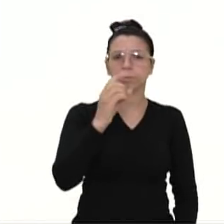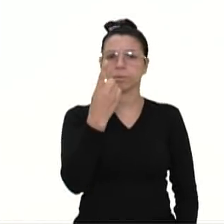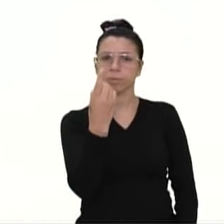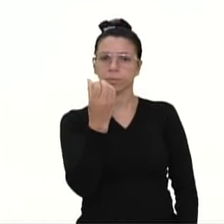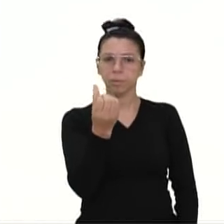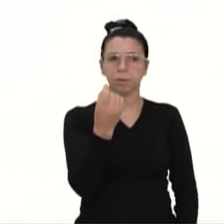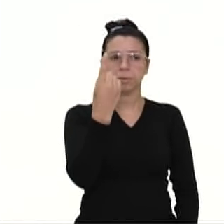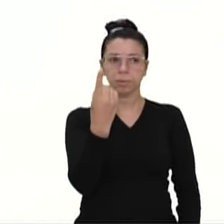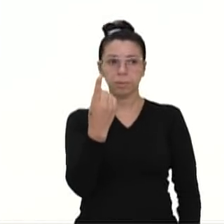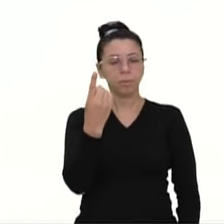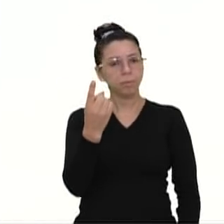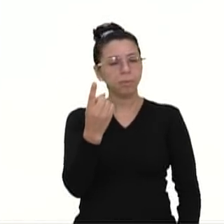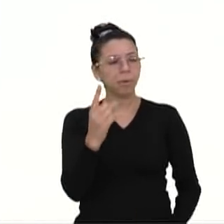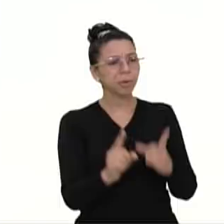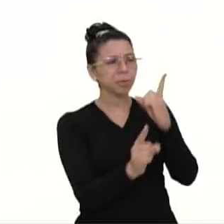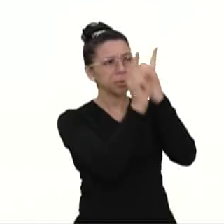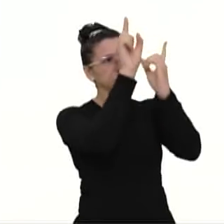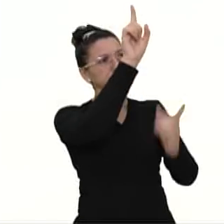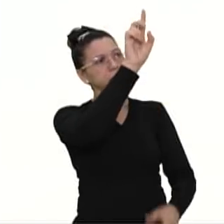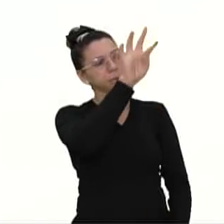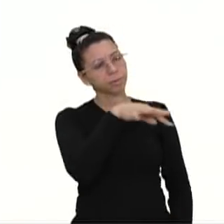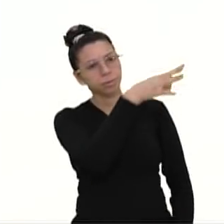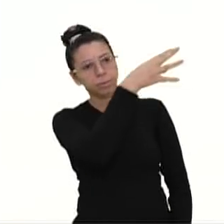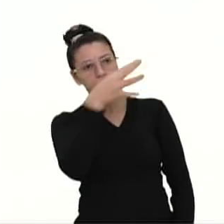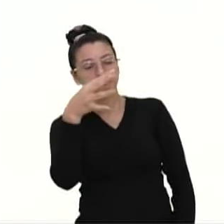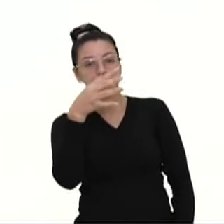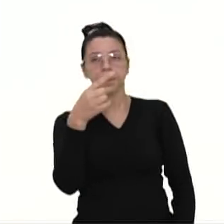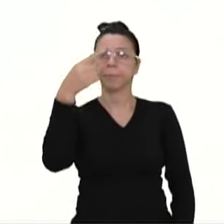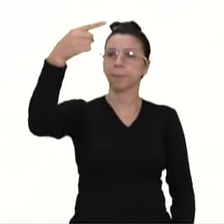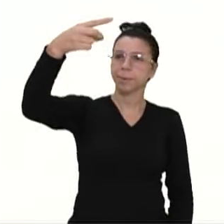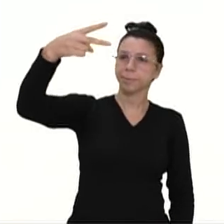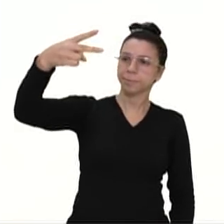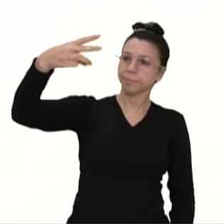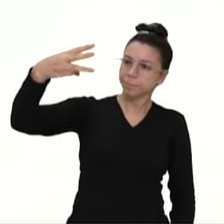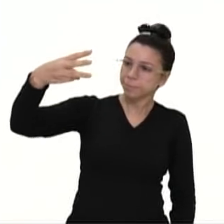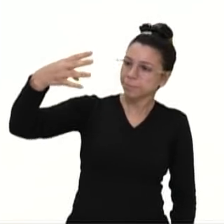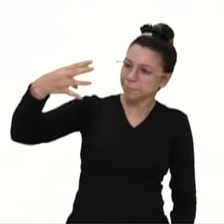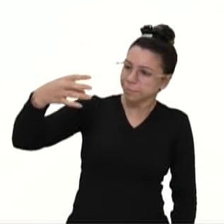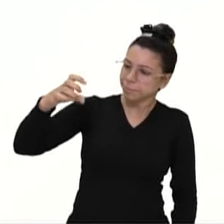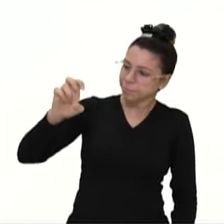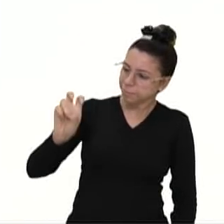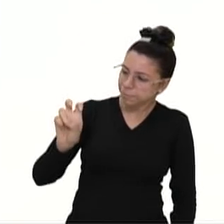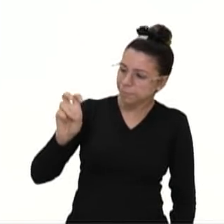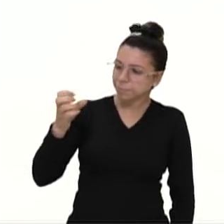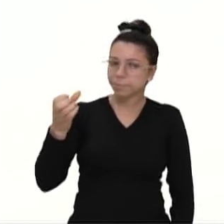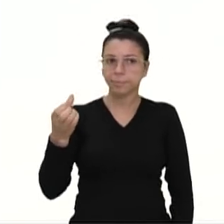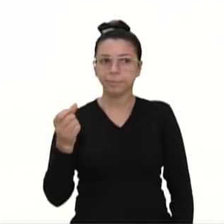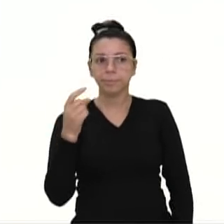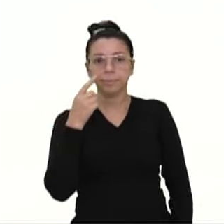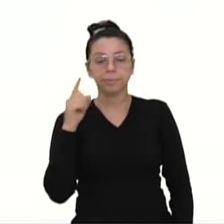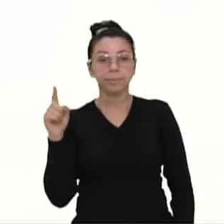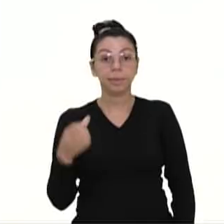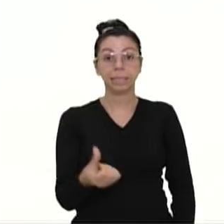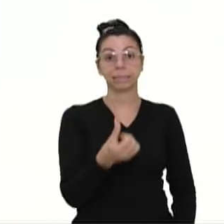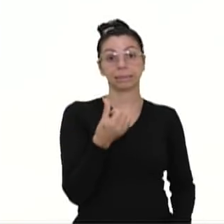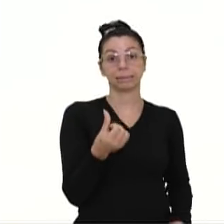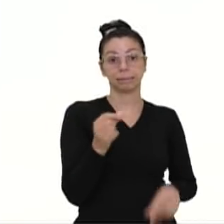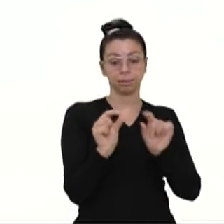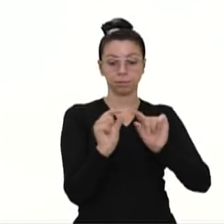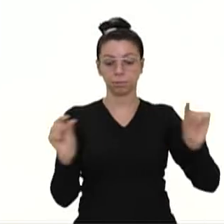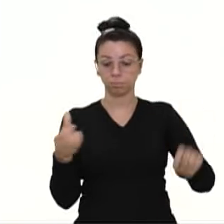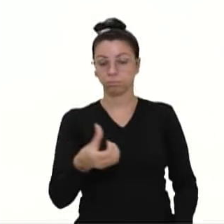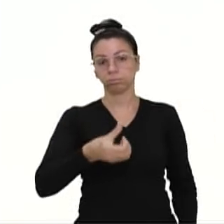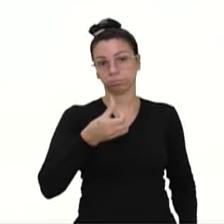1,0161 está aqui nessa tabela, olha só. Primeira, segunda, terceira, quarta, quinta, 1, 2, 3, 4, 5. Na sexta